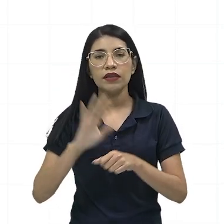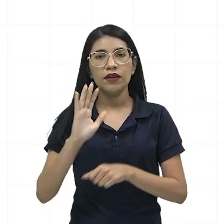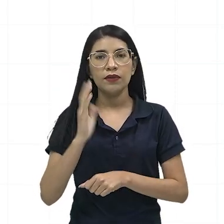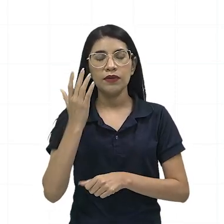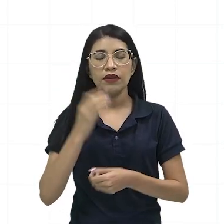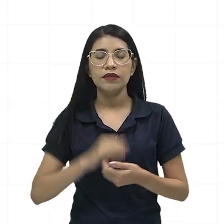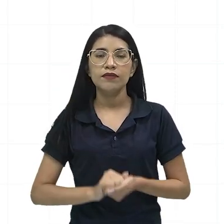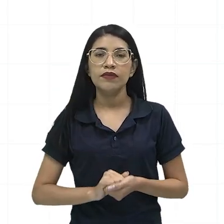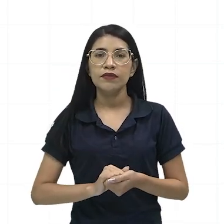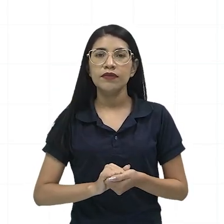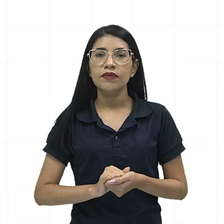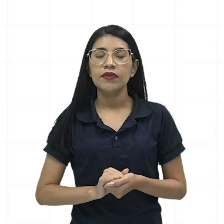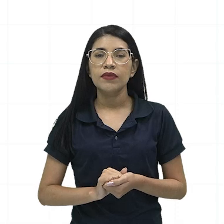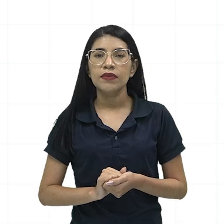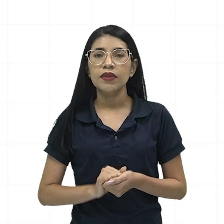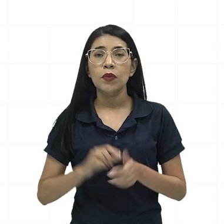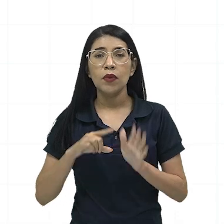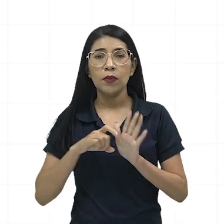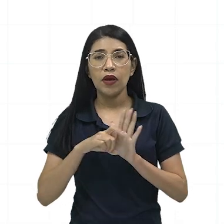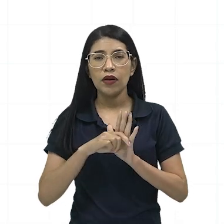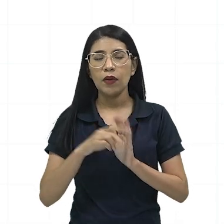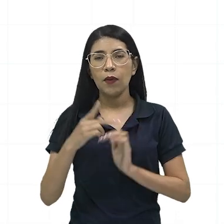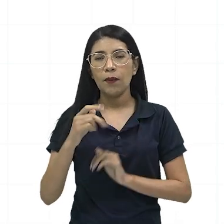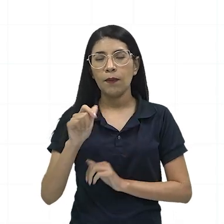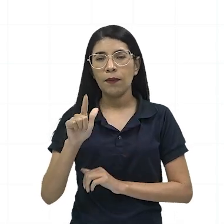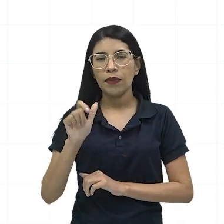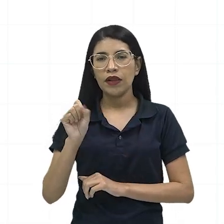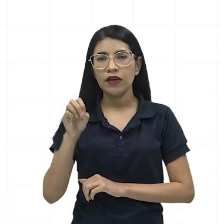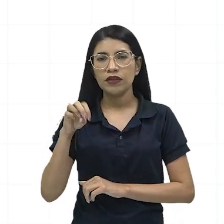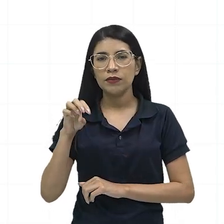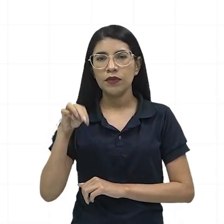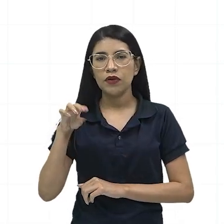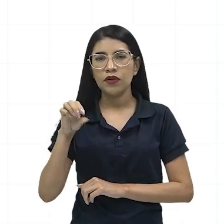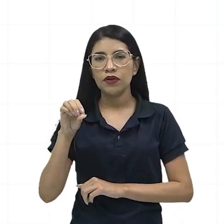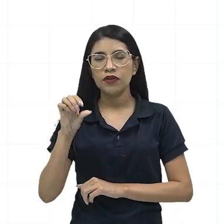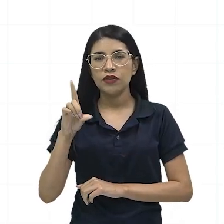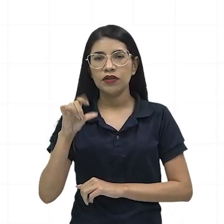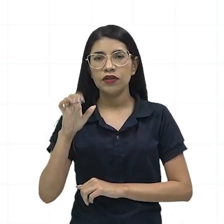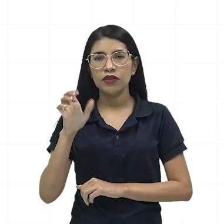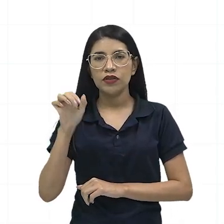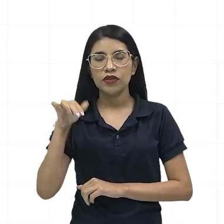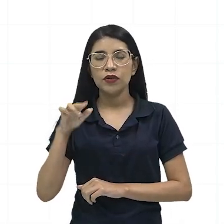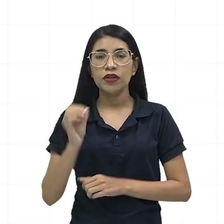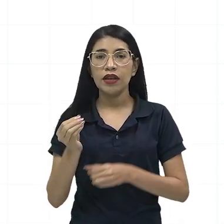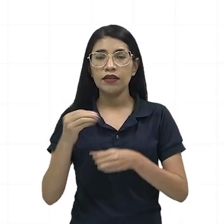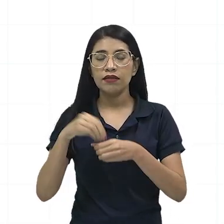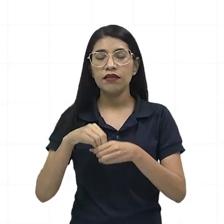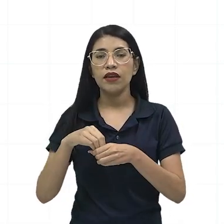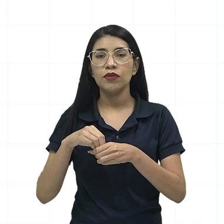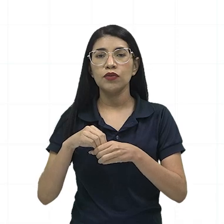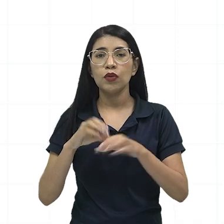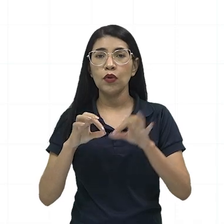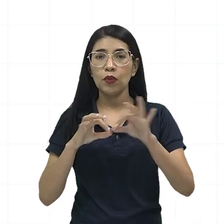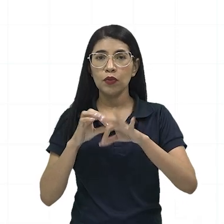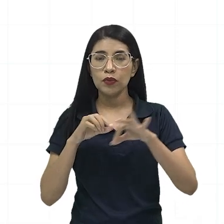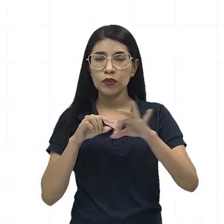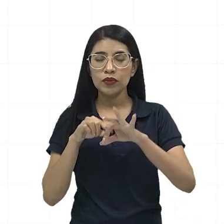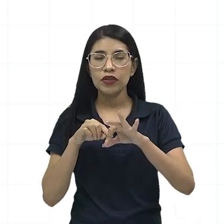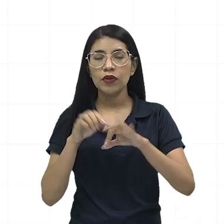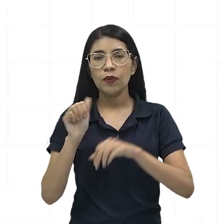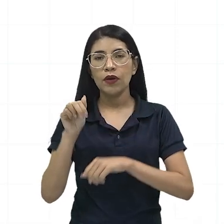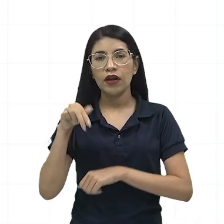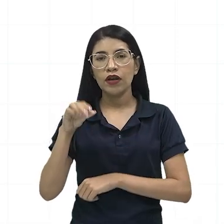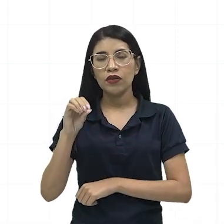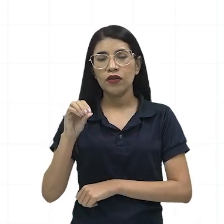o parasita da malária é o plasmódio, né? Ele está dentro do mosquito, que é o